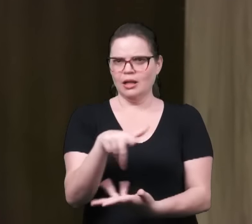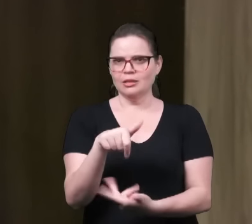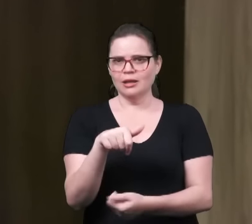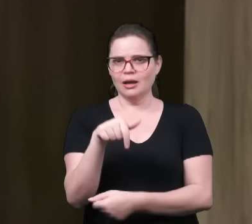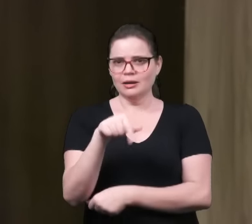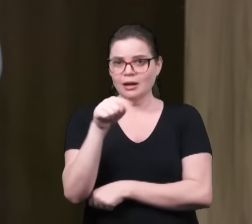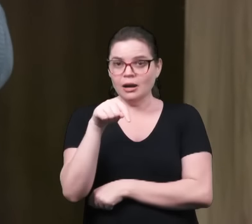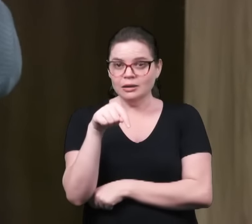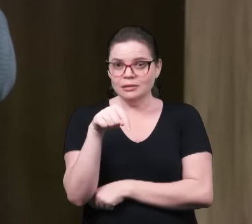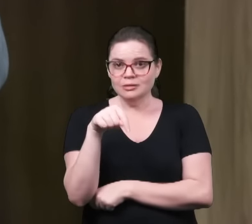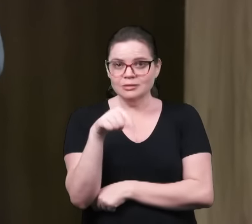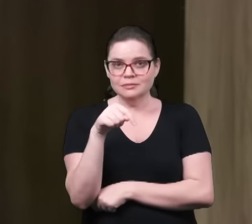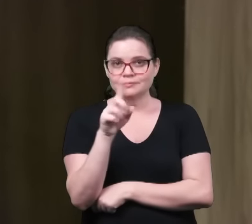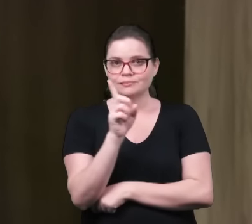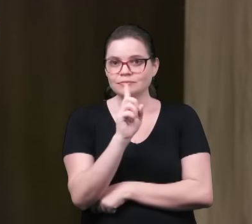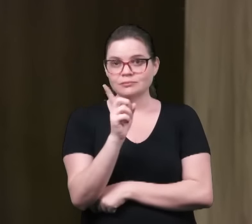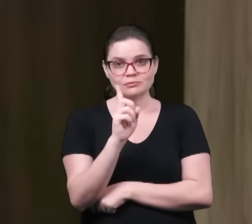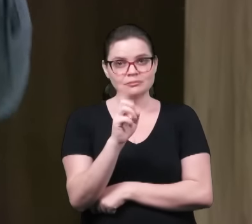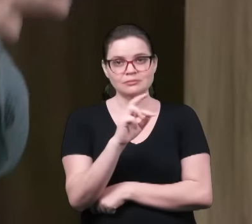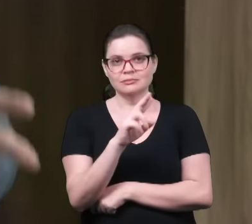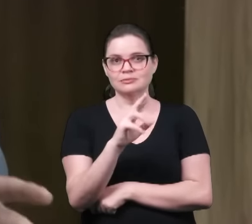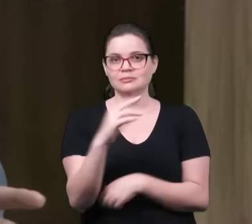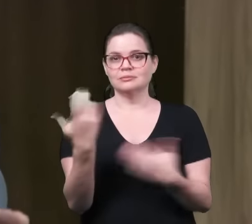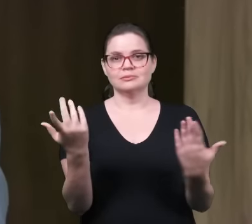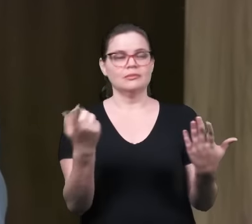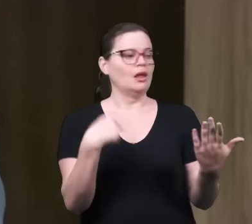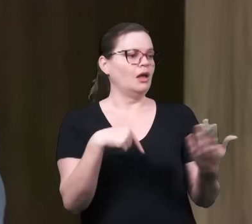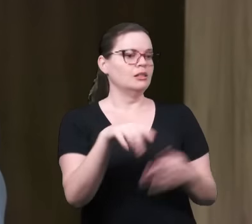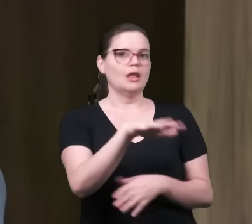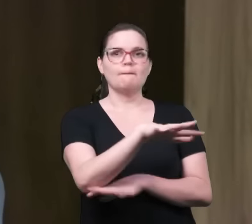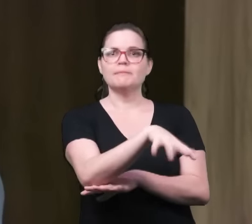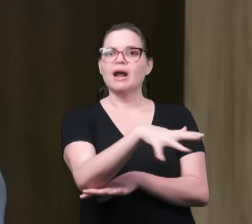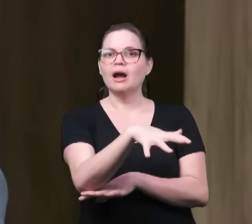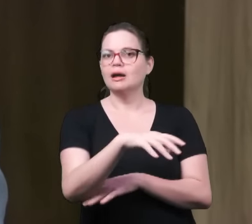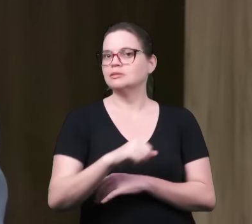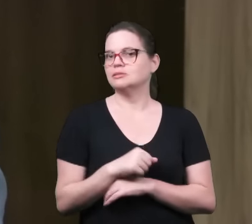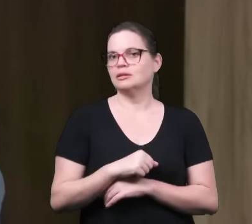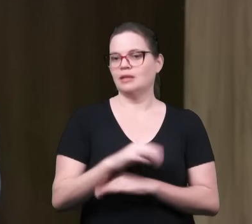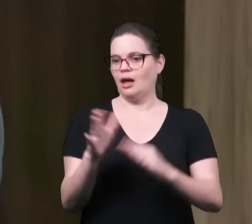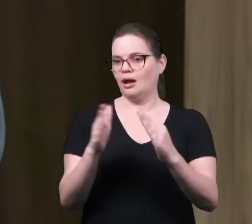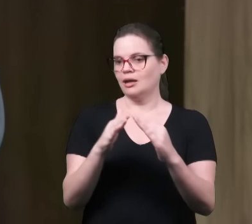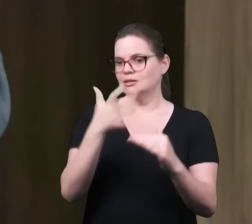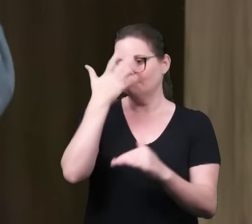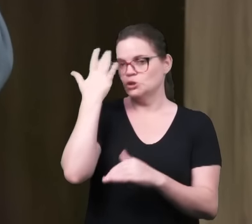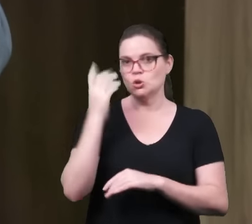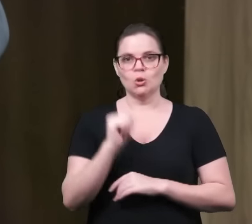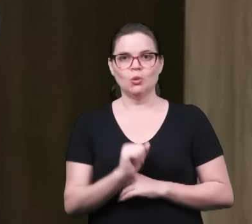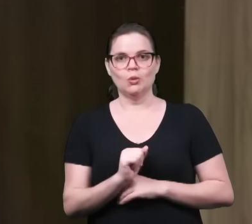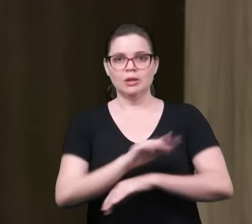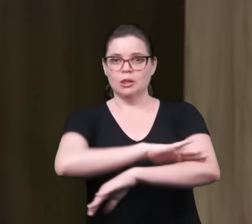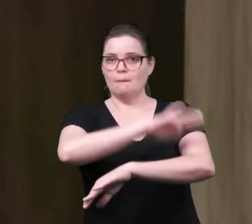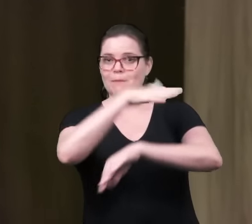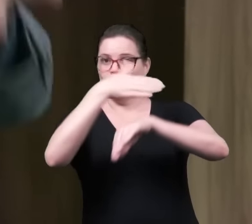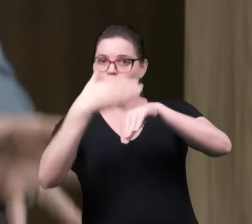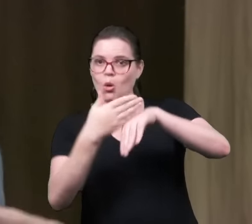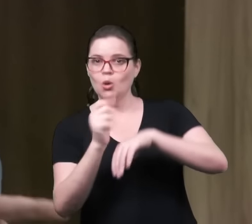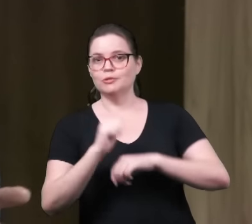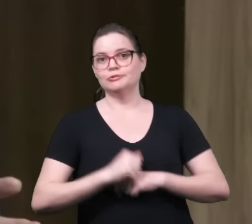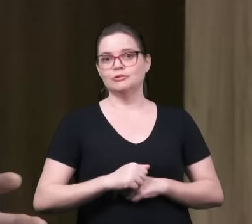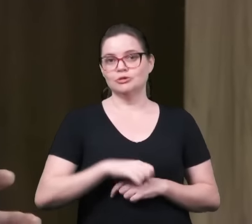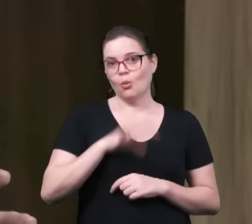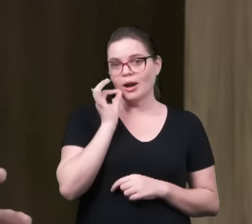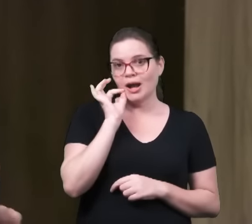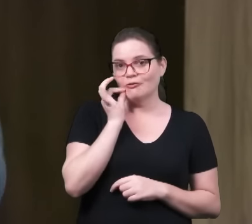Não é um encontro numa repartição pública, na casa de um amigo, num